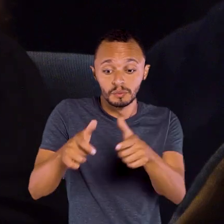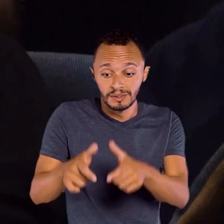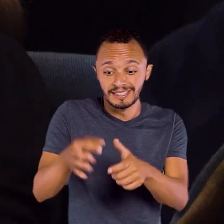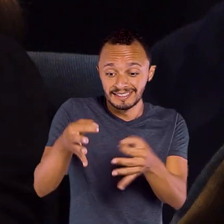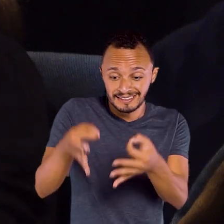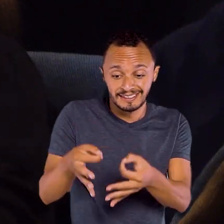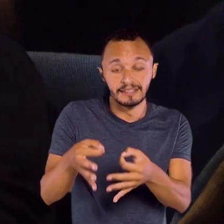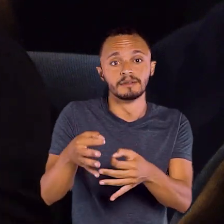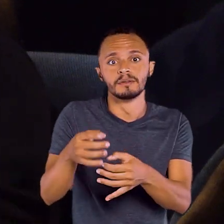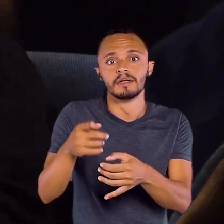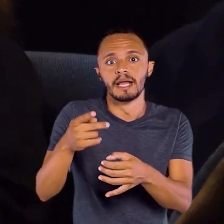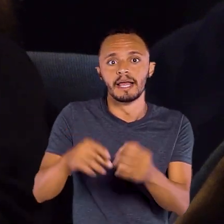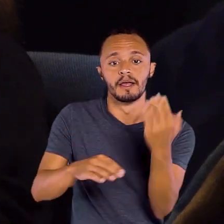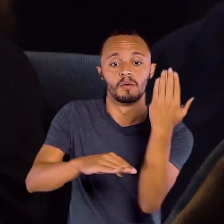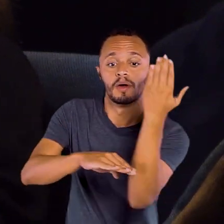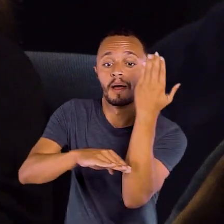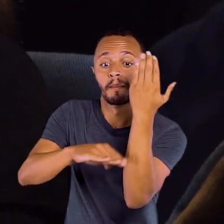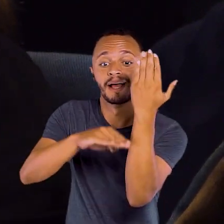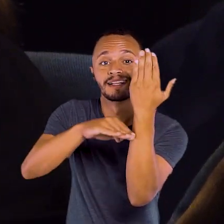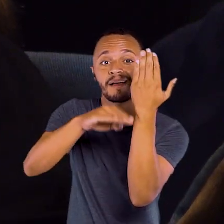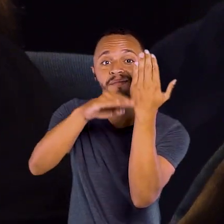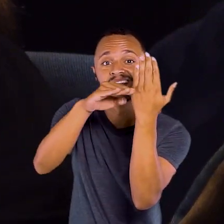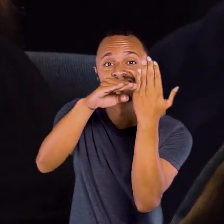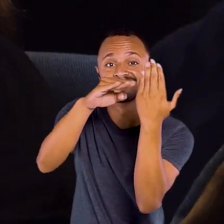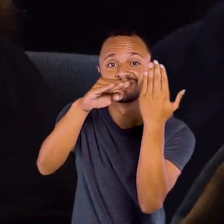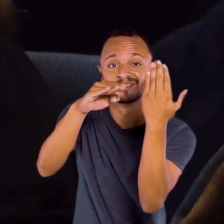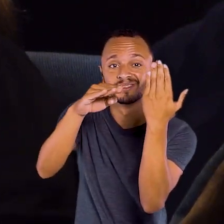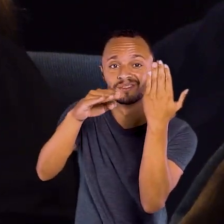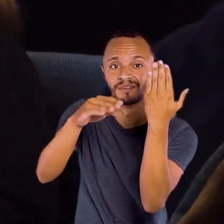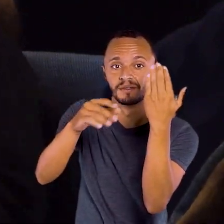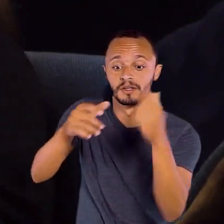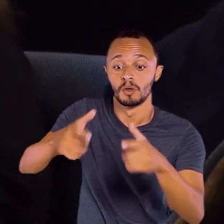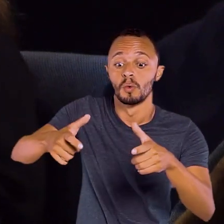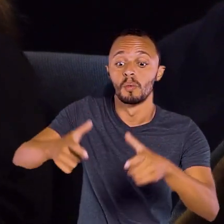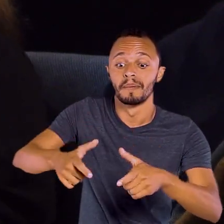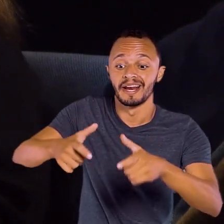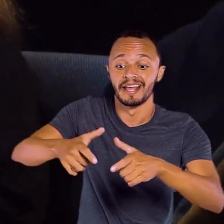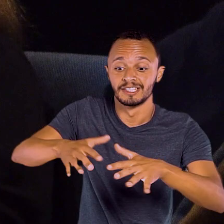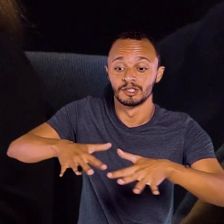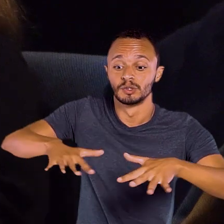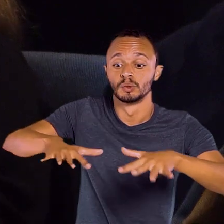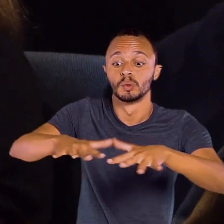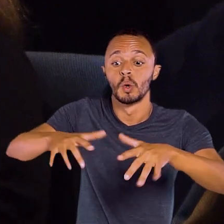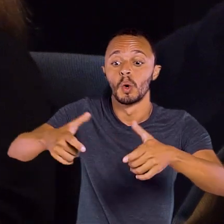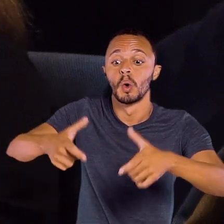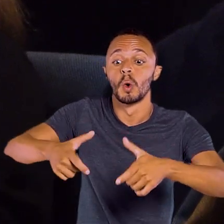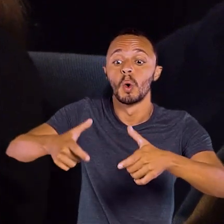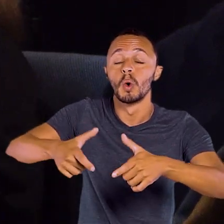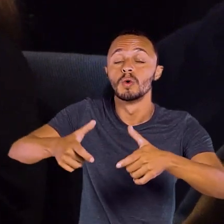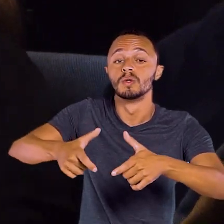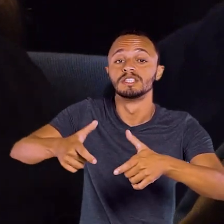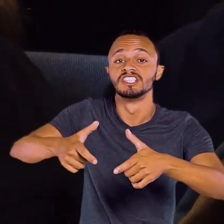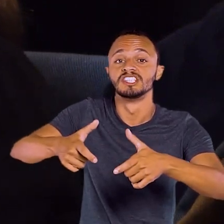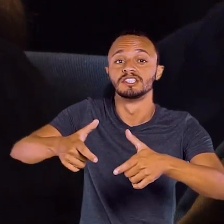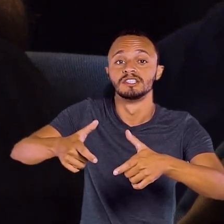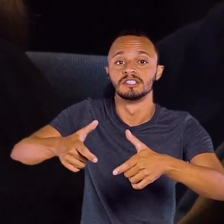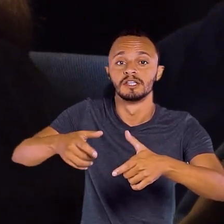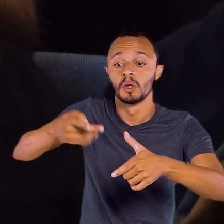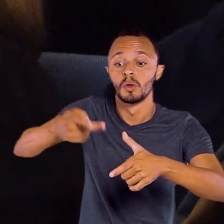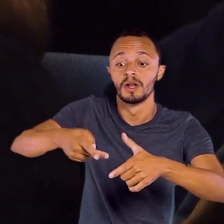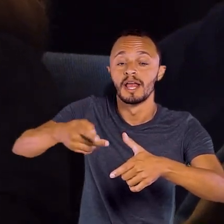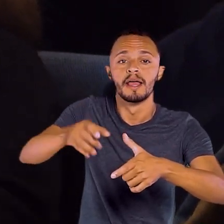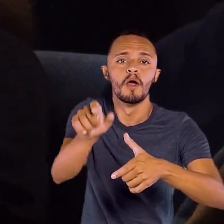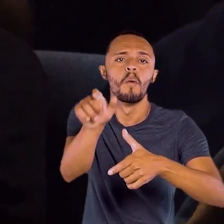o edifício onde esse apartamento está localizado. É essa coisa do espaço e do lugar como